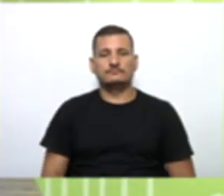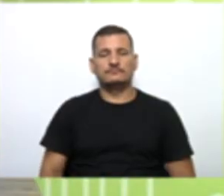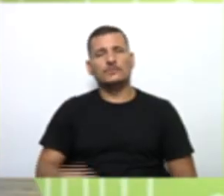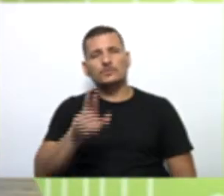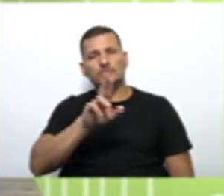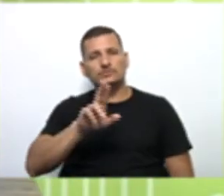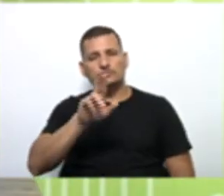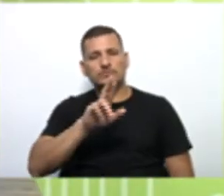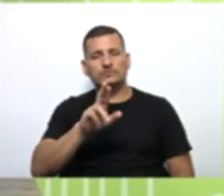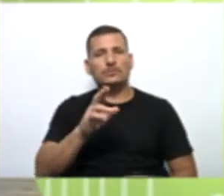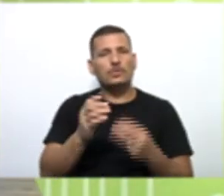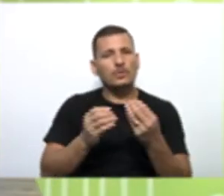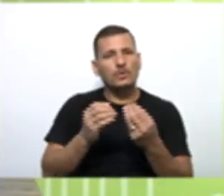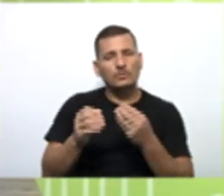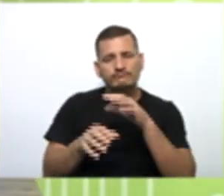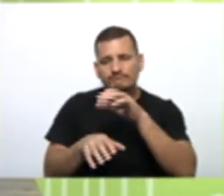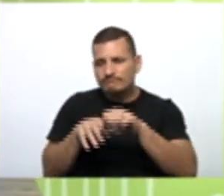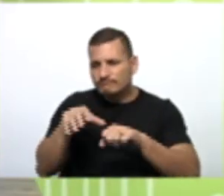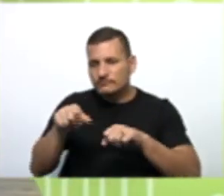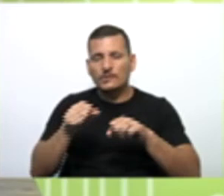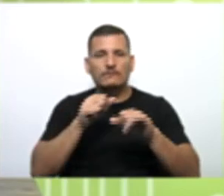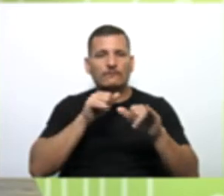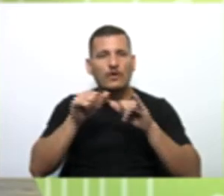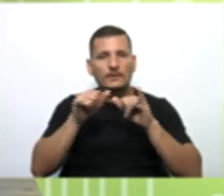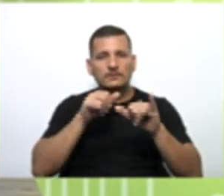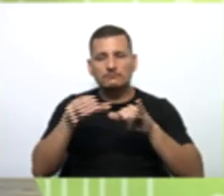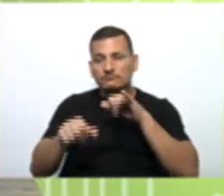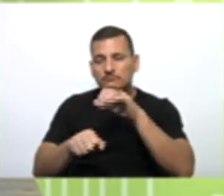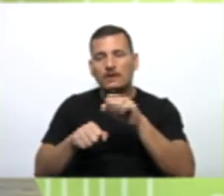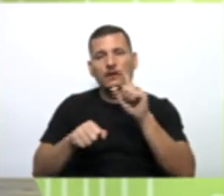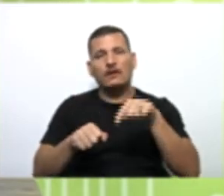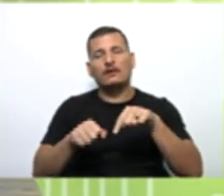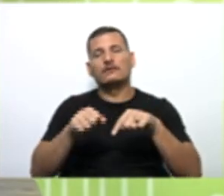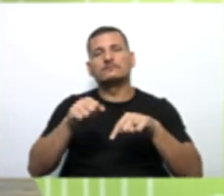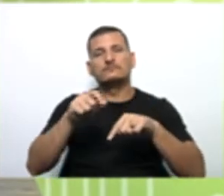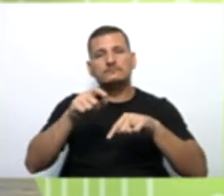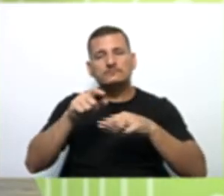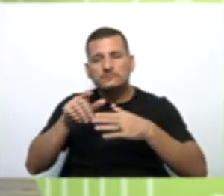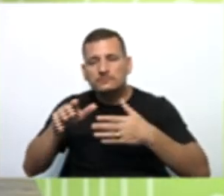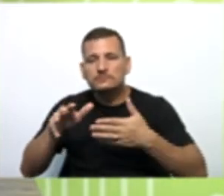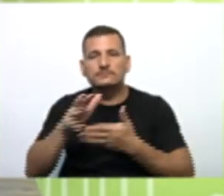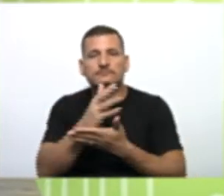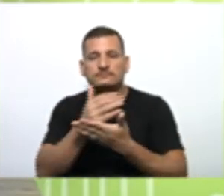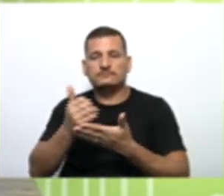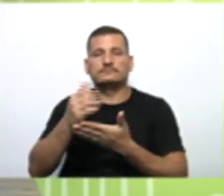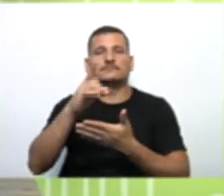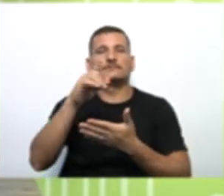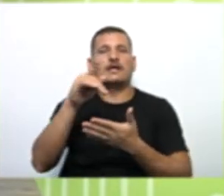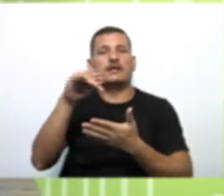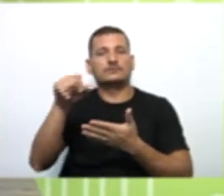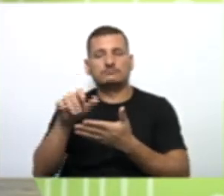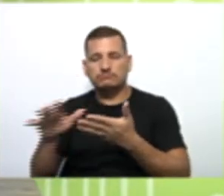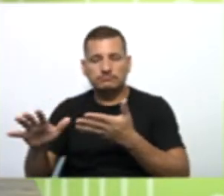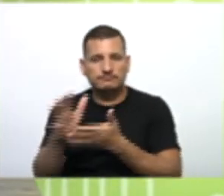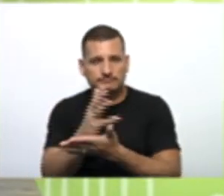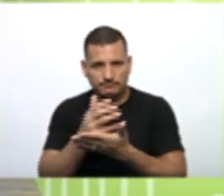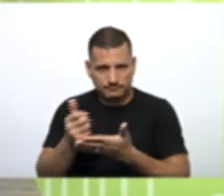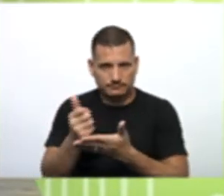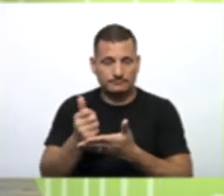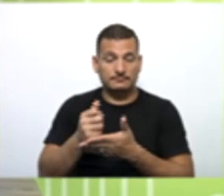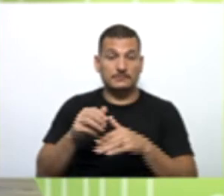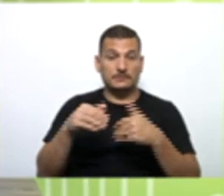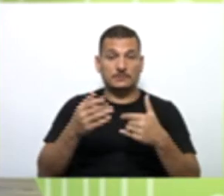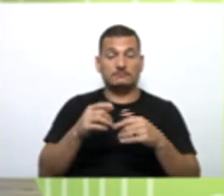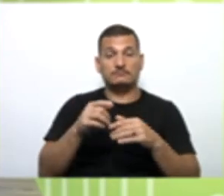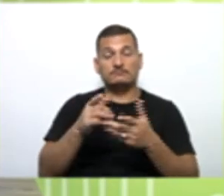formas de se obter a informação. Ele é um instrumento de coleta de dados, de onde que eu vou obter a minha informação. Então, o questionário,